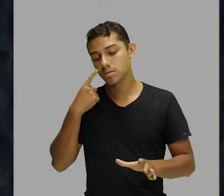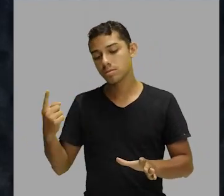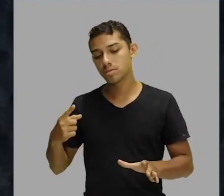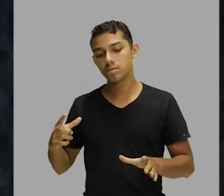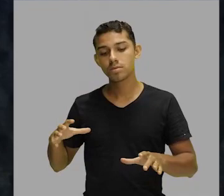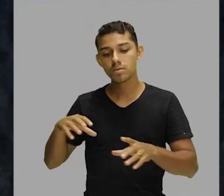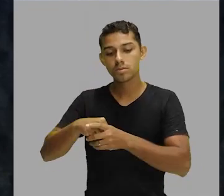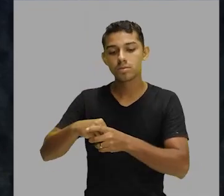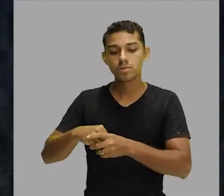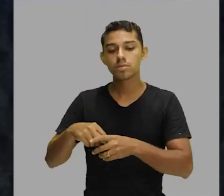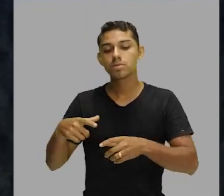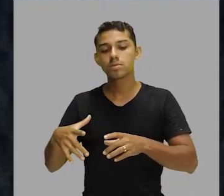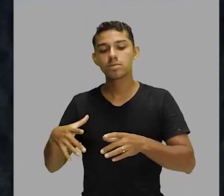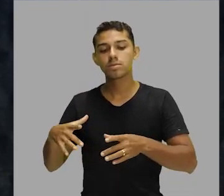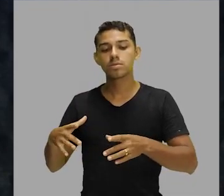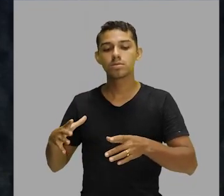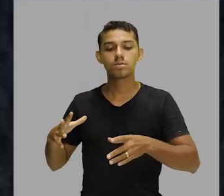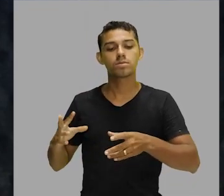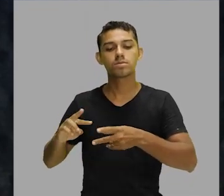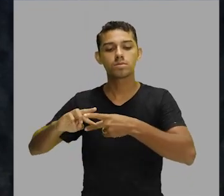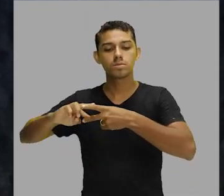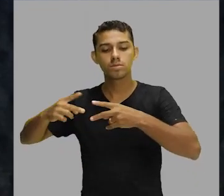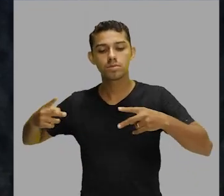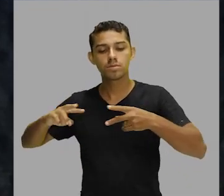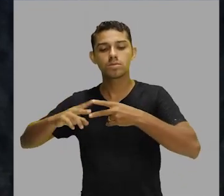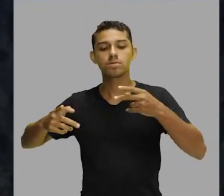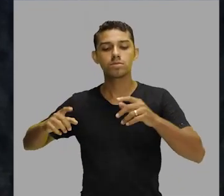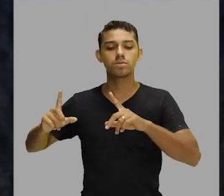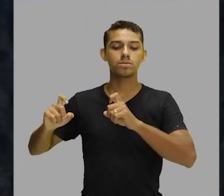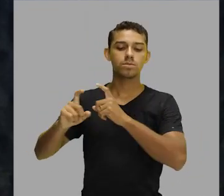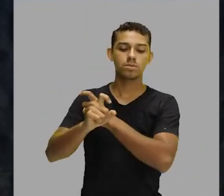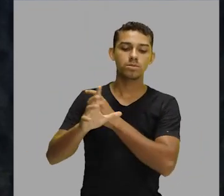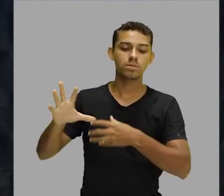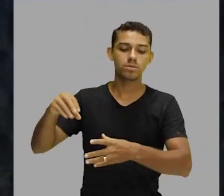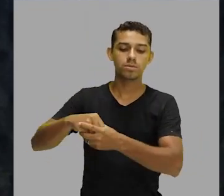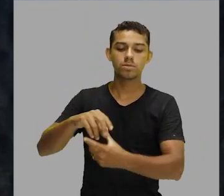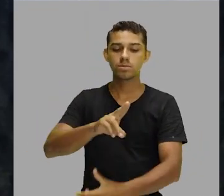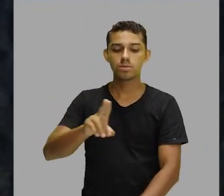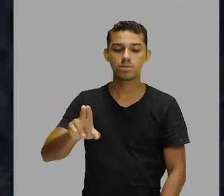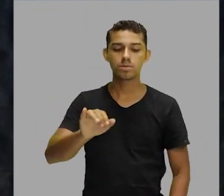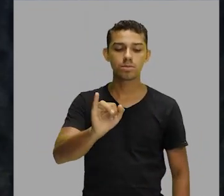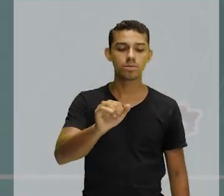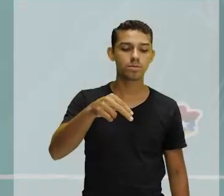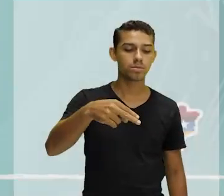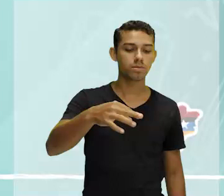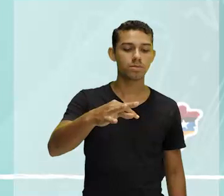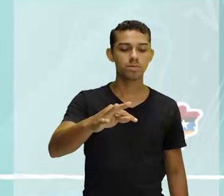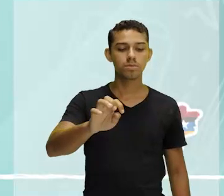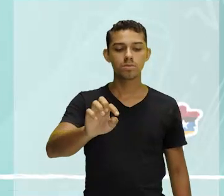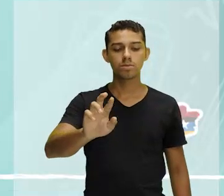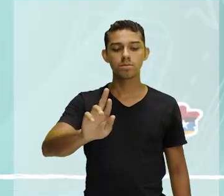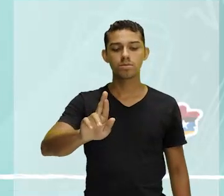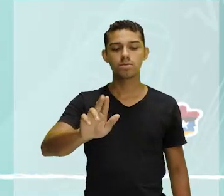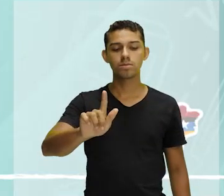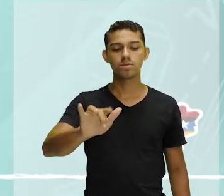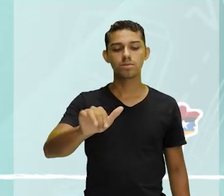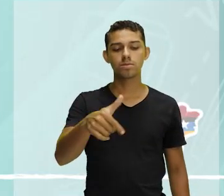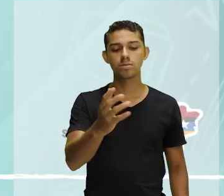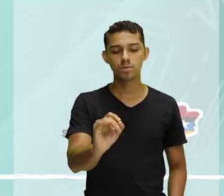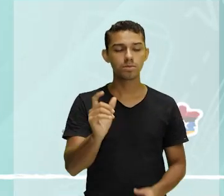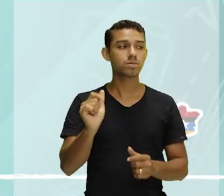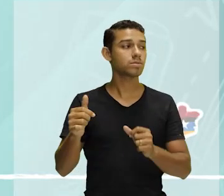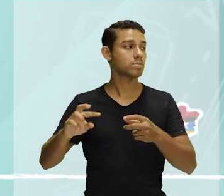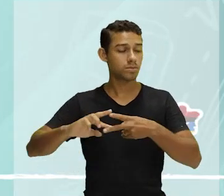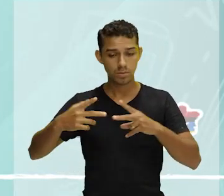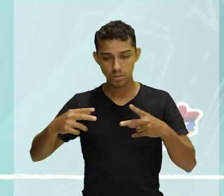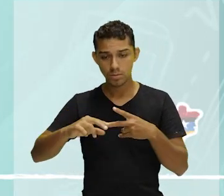da bactéria. Nesse processo a gente chama de integração, que é quando o DNA viral ele passa a